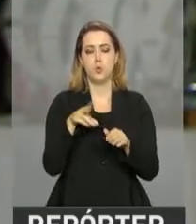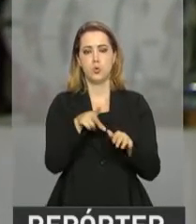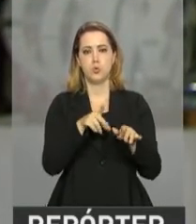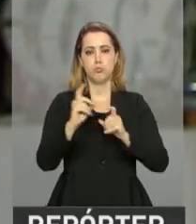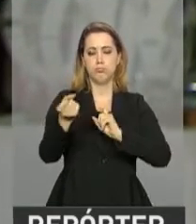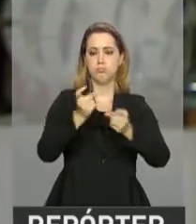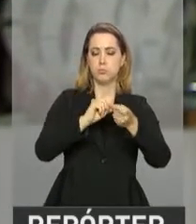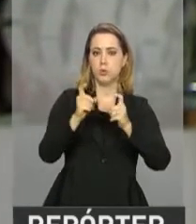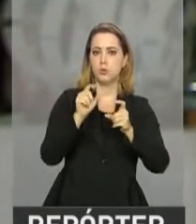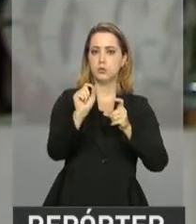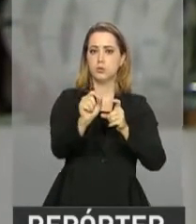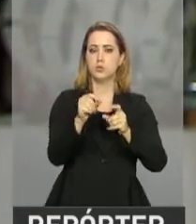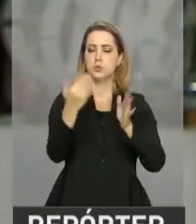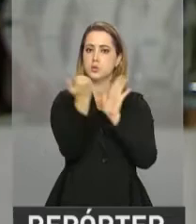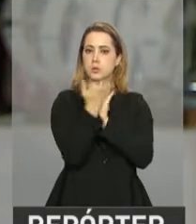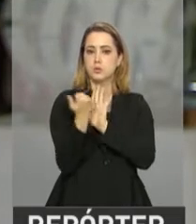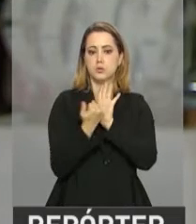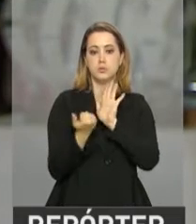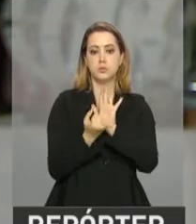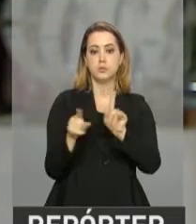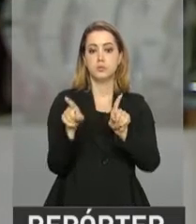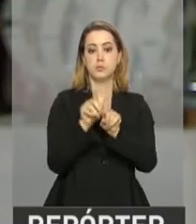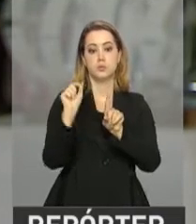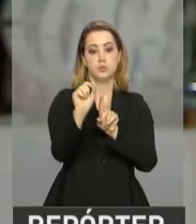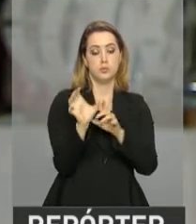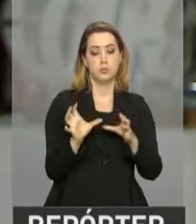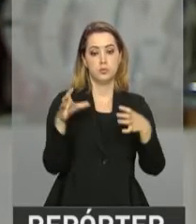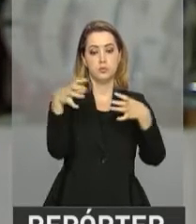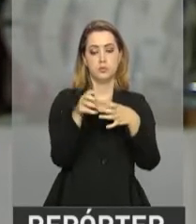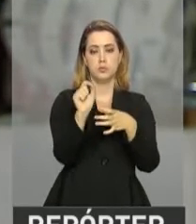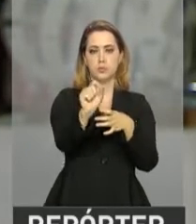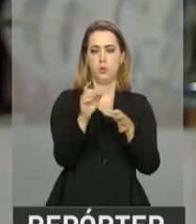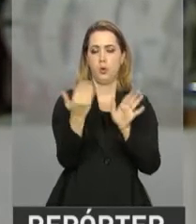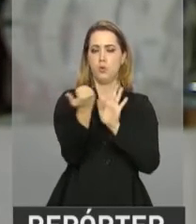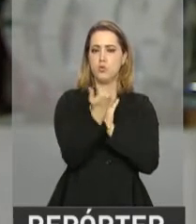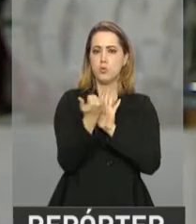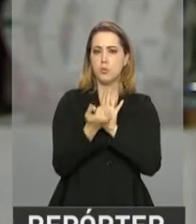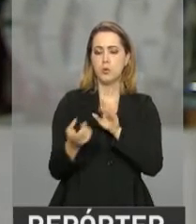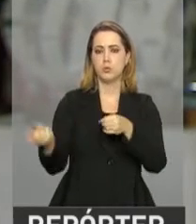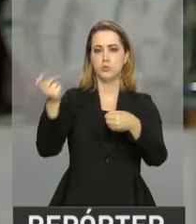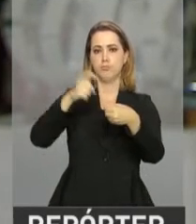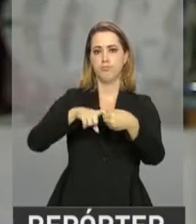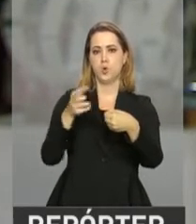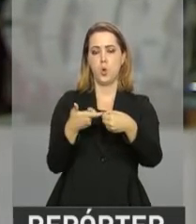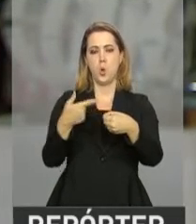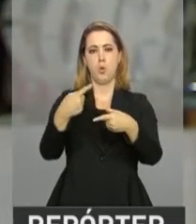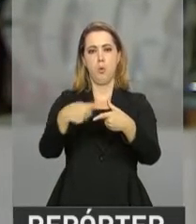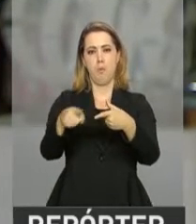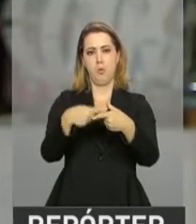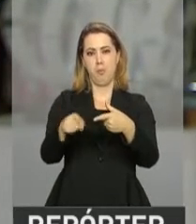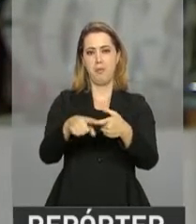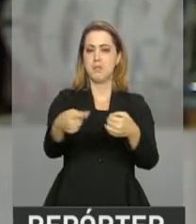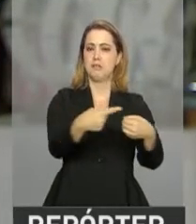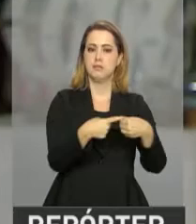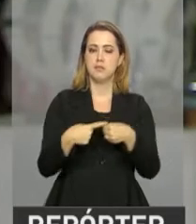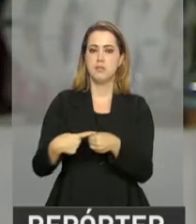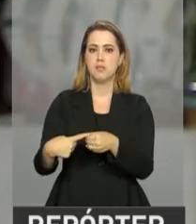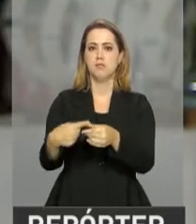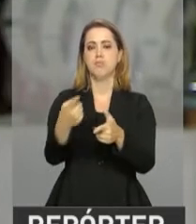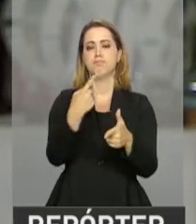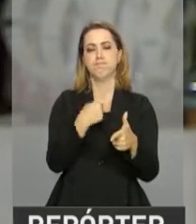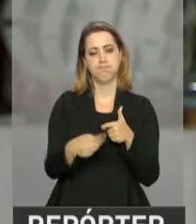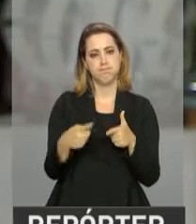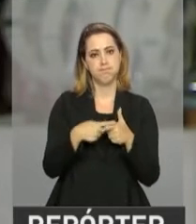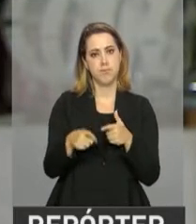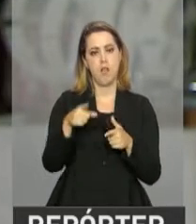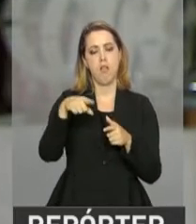da fundação que foi criada para gerenciar os projetos de recuperação das áreas atingidas pelo rompimento da barragem de